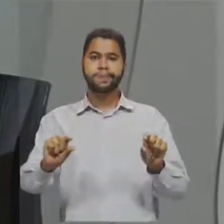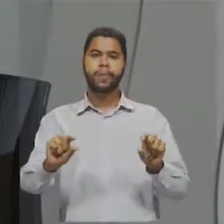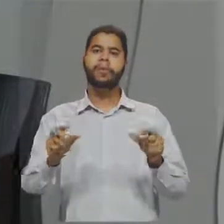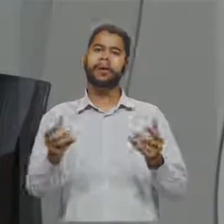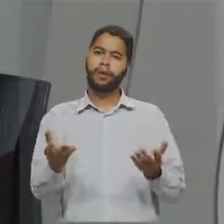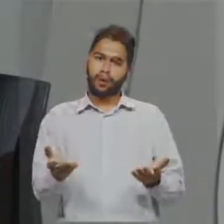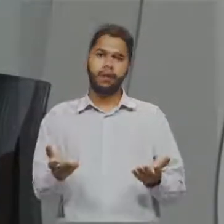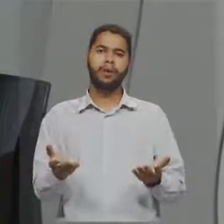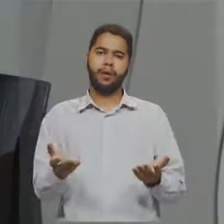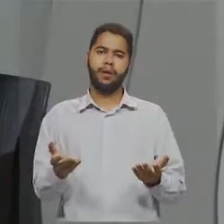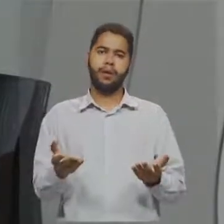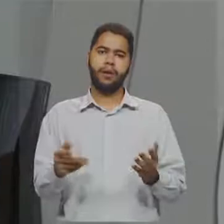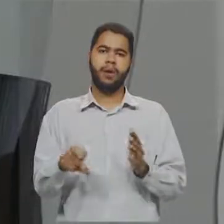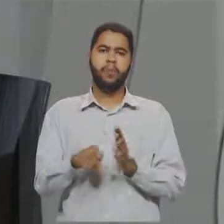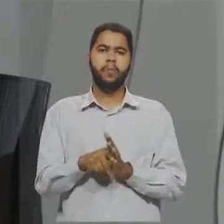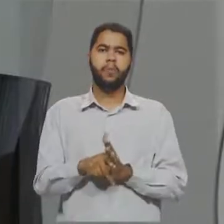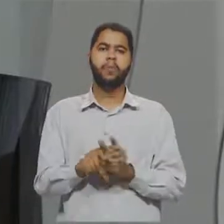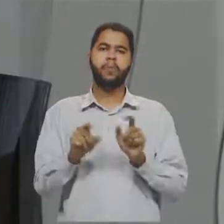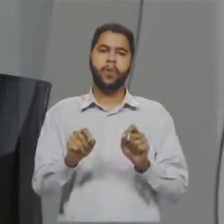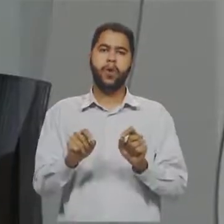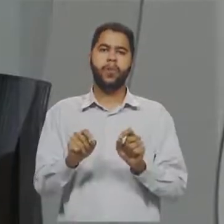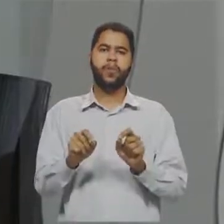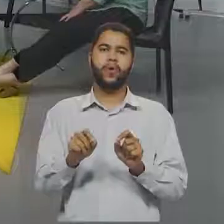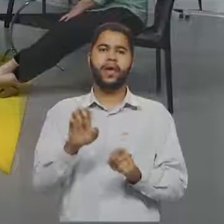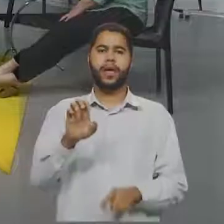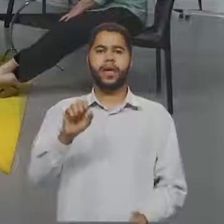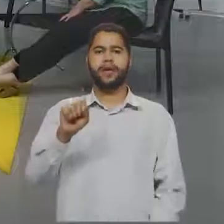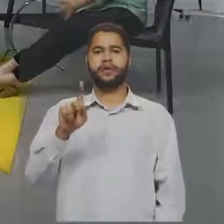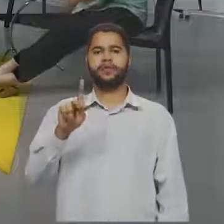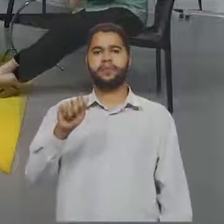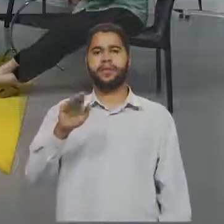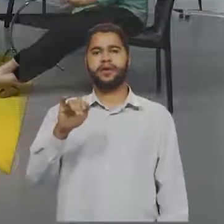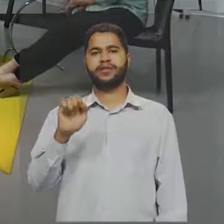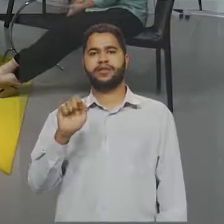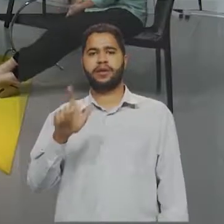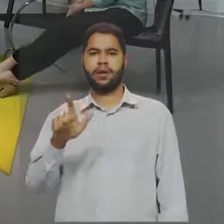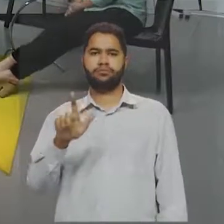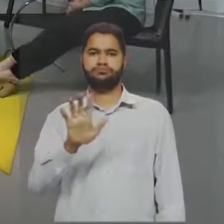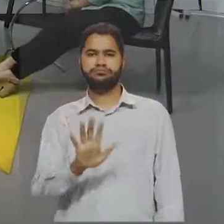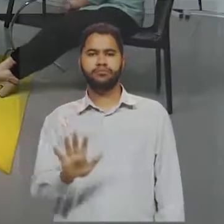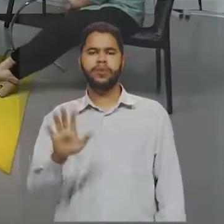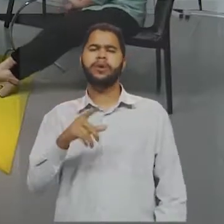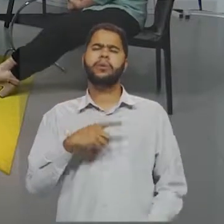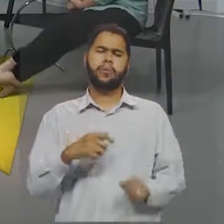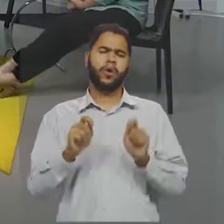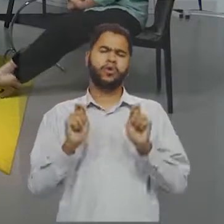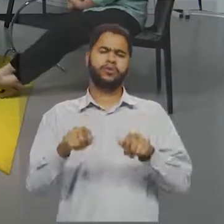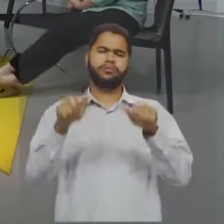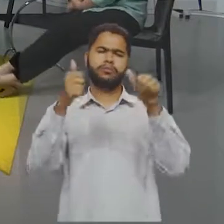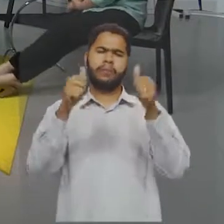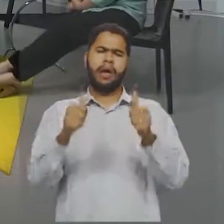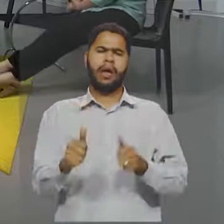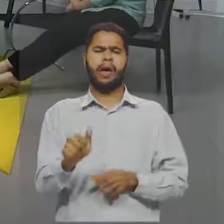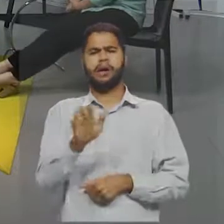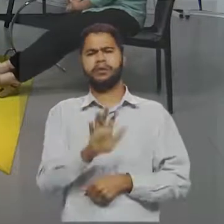Então, ela passa a ser espacial. Então, eu posso ter várias figuras